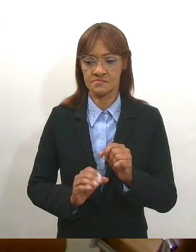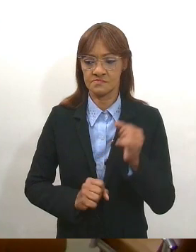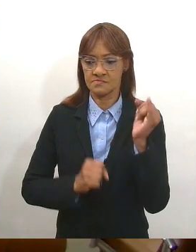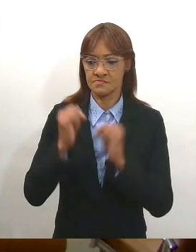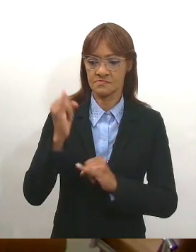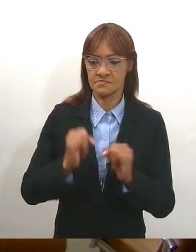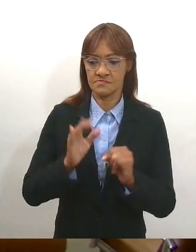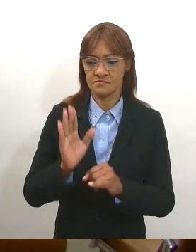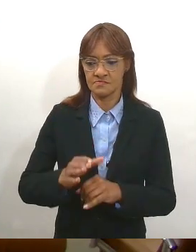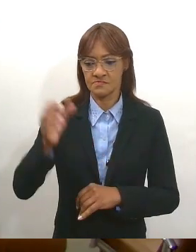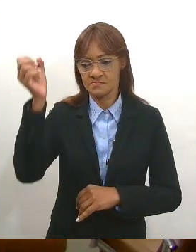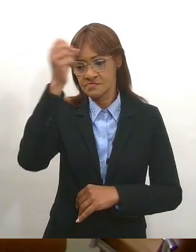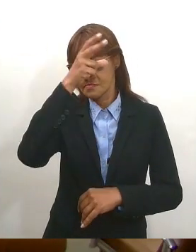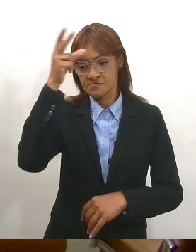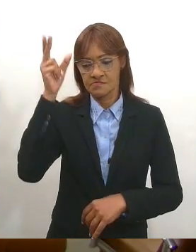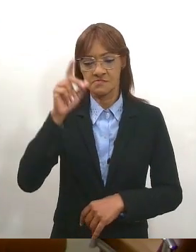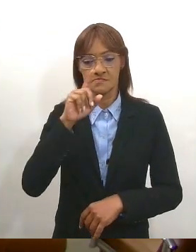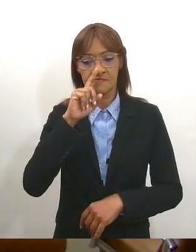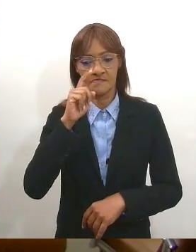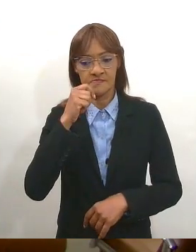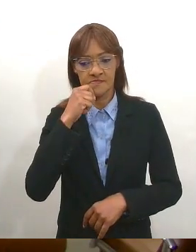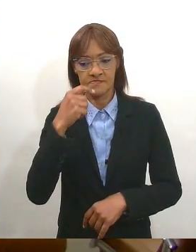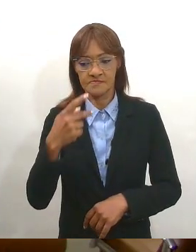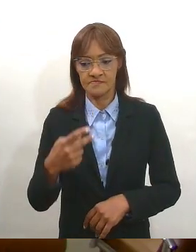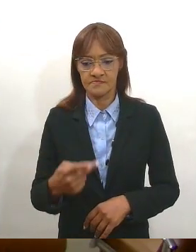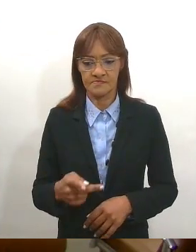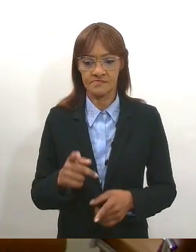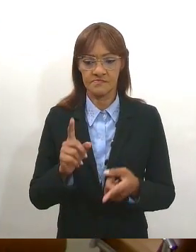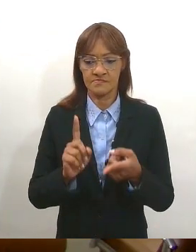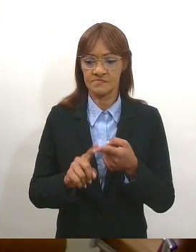na defesa dos interesses desses